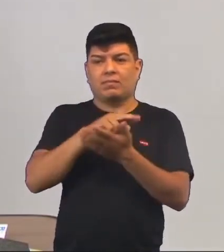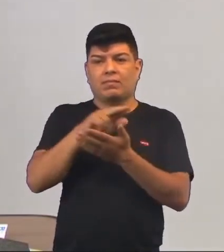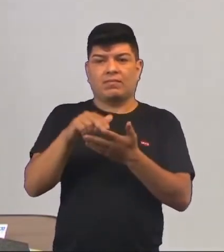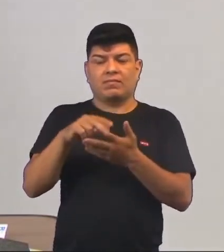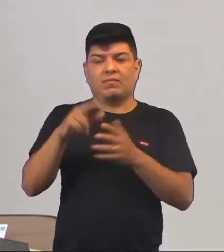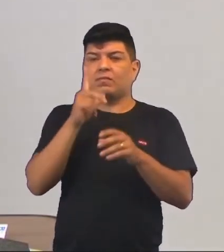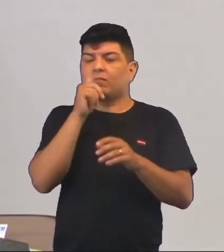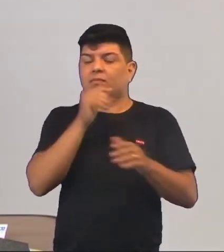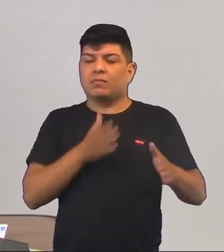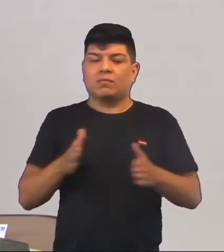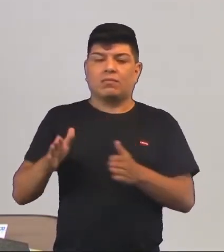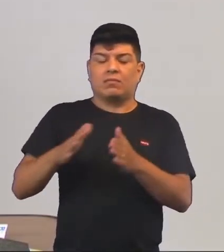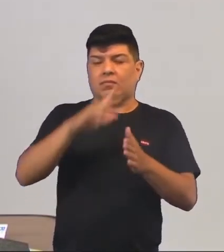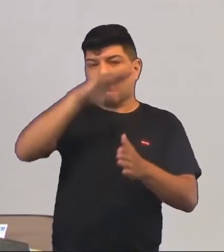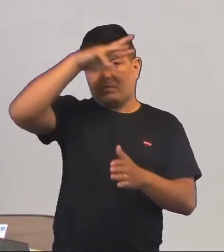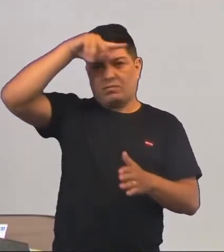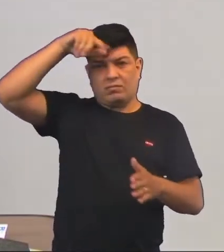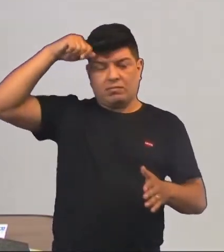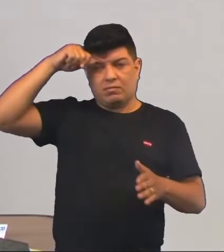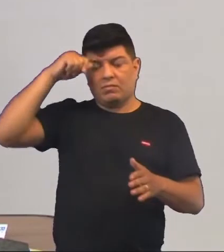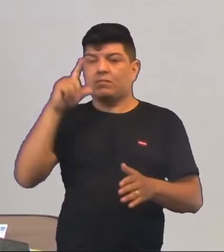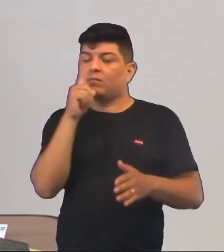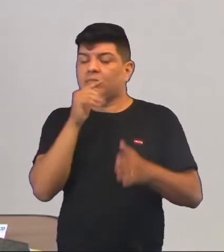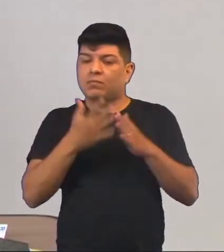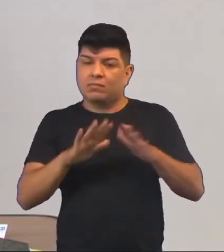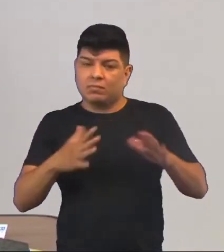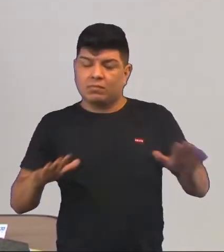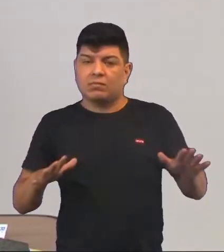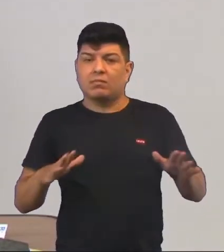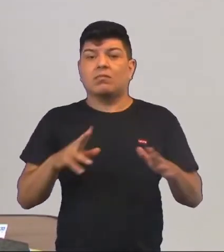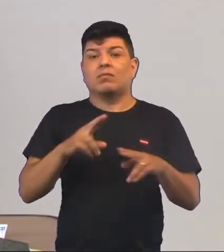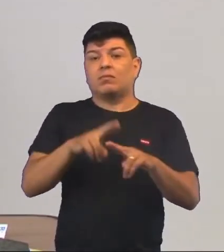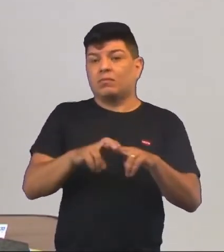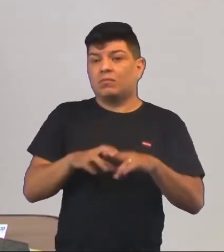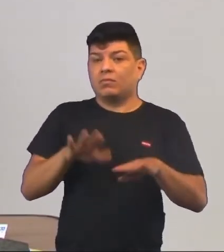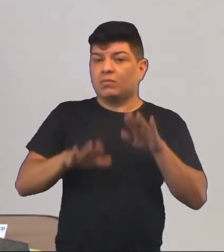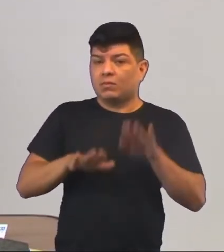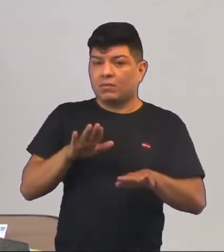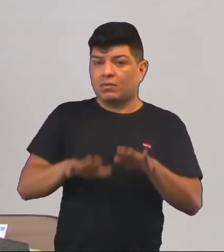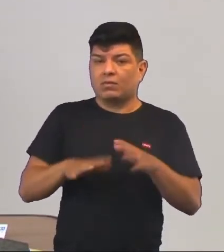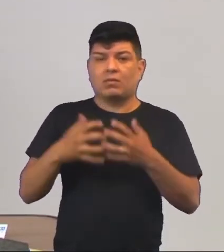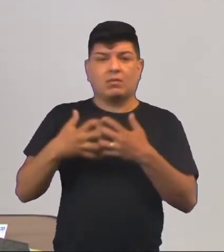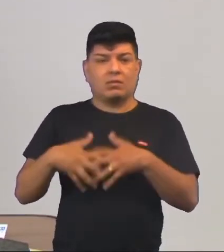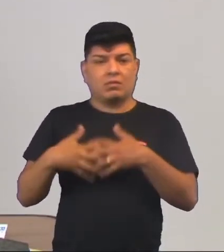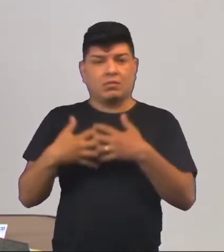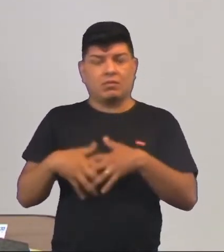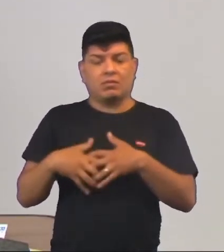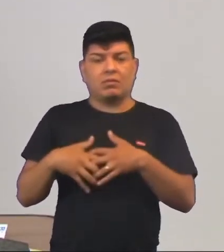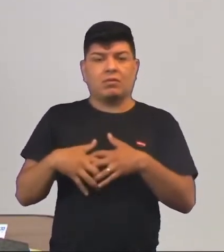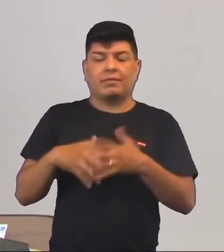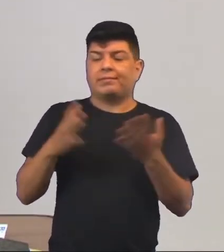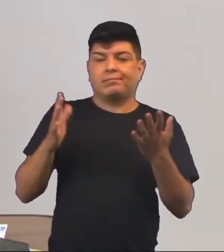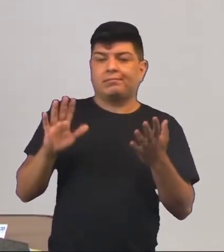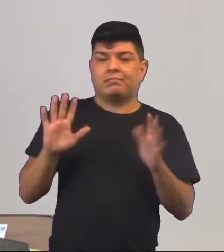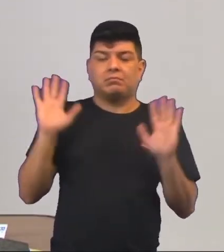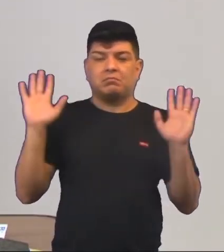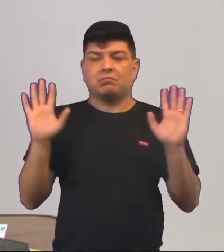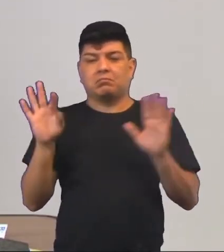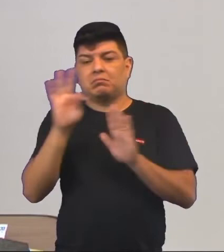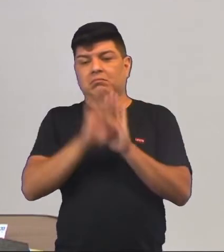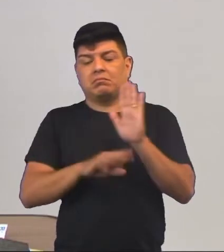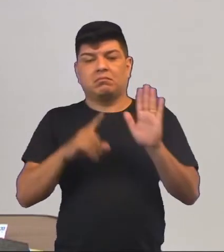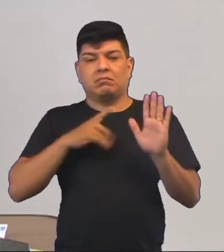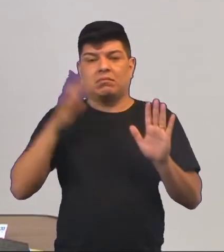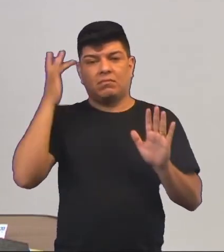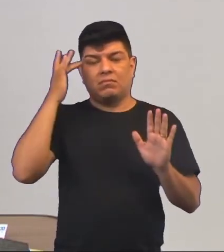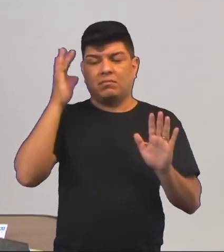Rio Amazonas, na praia, foi levado para o centro. E esses lugares, às vezes, é confuso e você acaba, ah, foi falado isso no texto, então